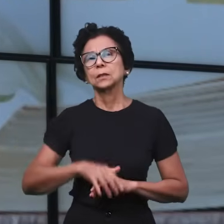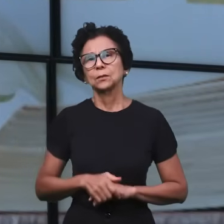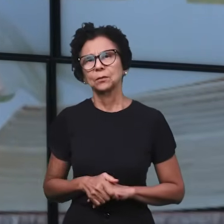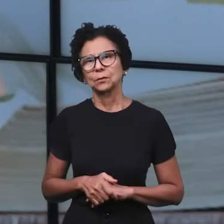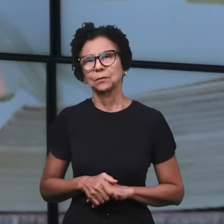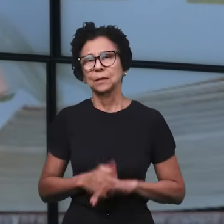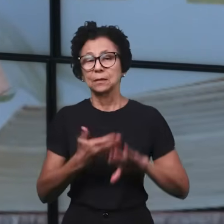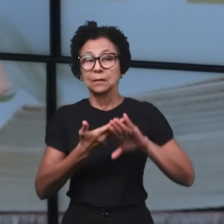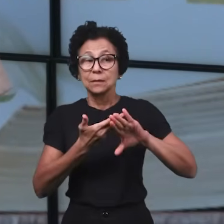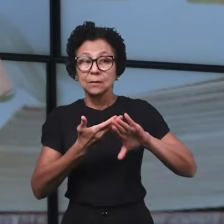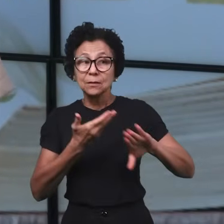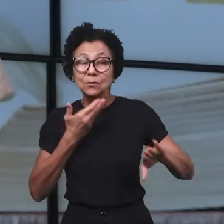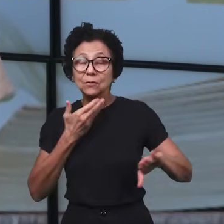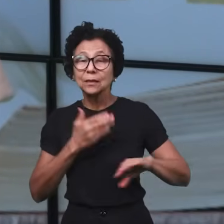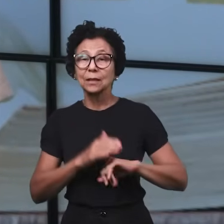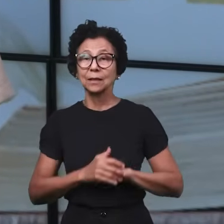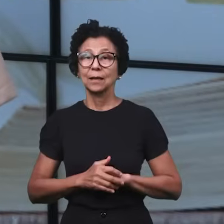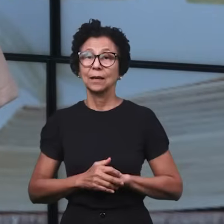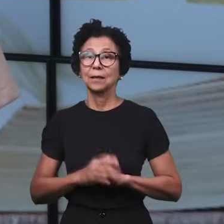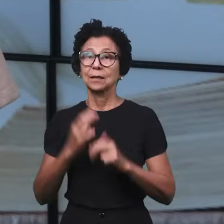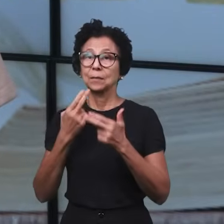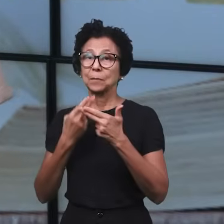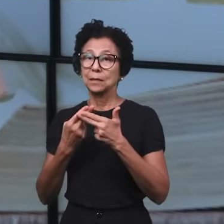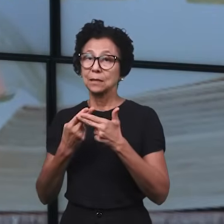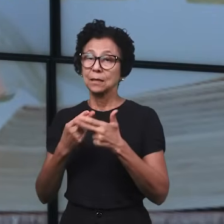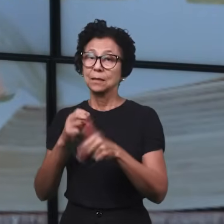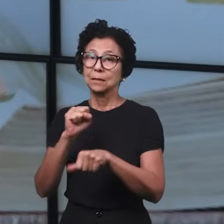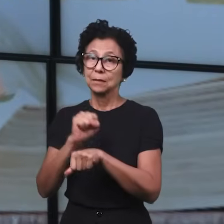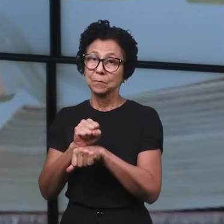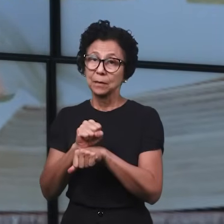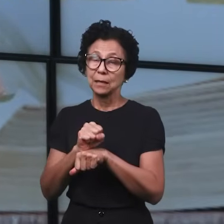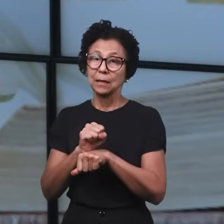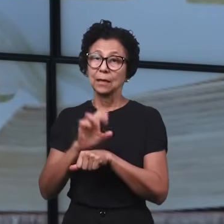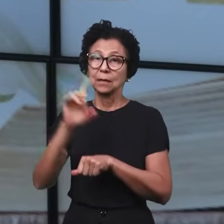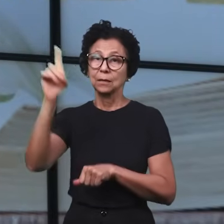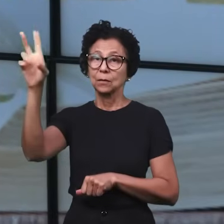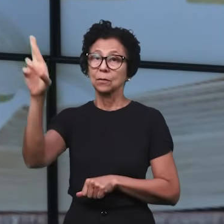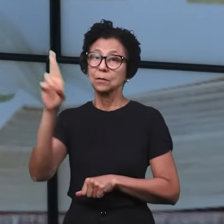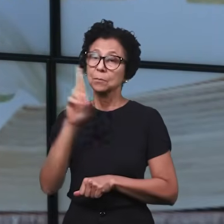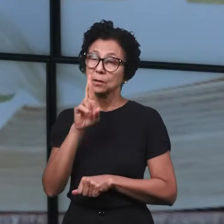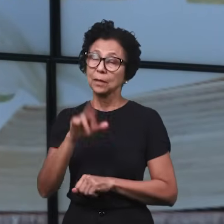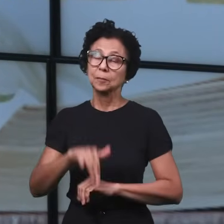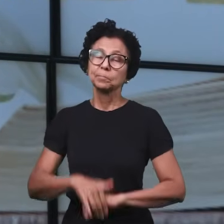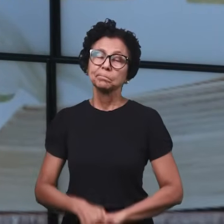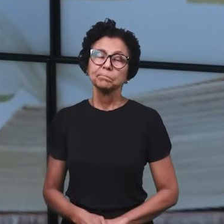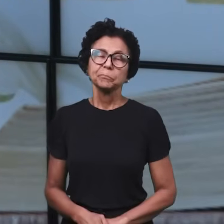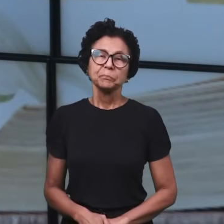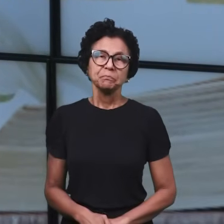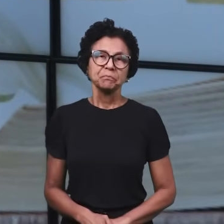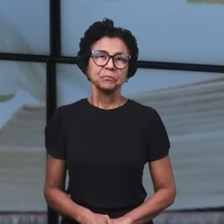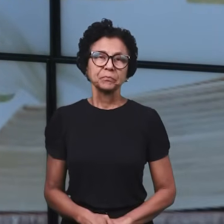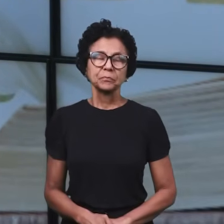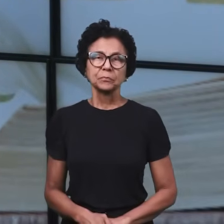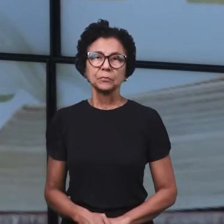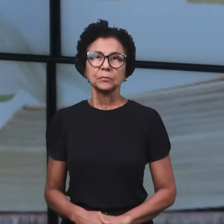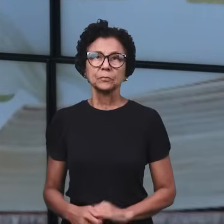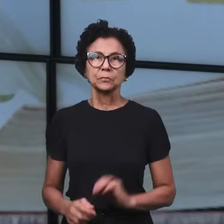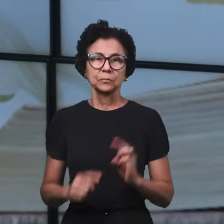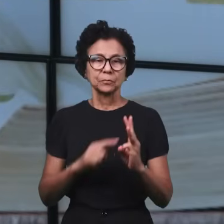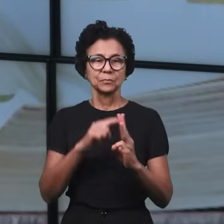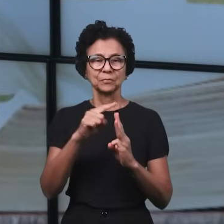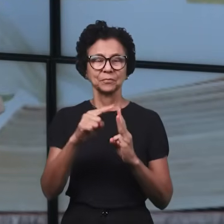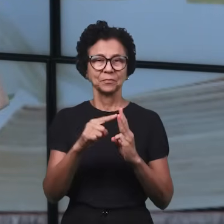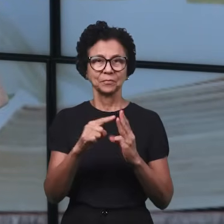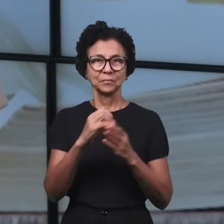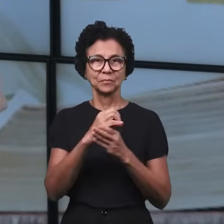nele, é se santificar, é esperar no Senhor e é ser sujeito ao seu próprio marido. Então, são